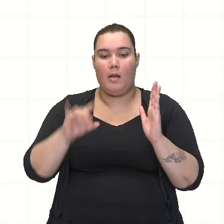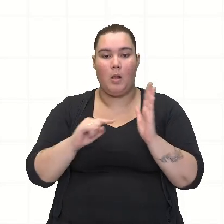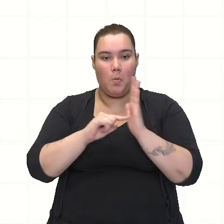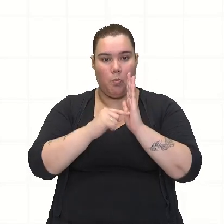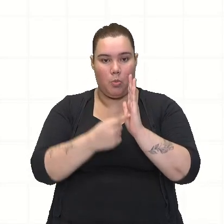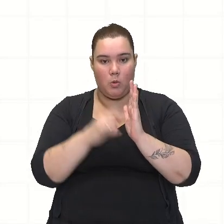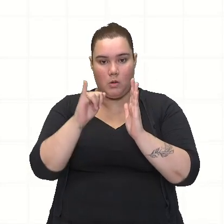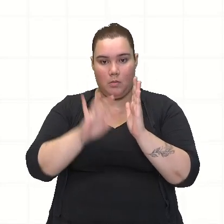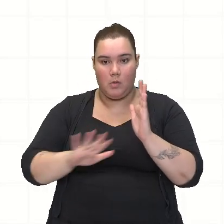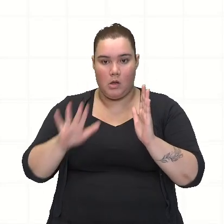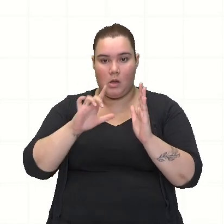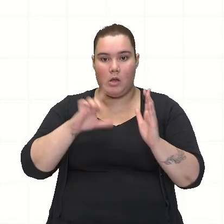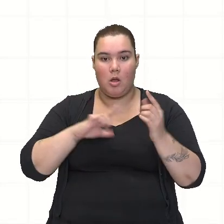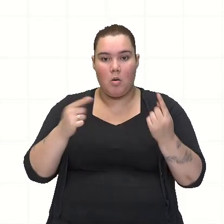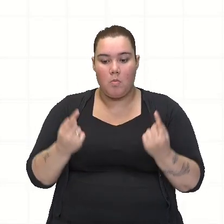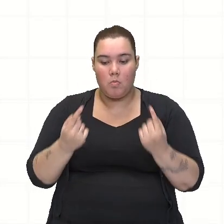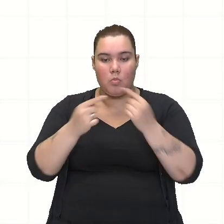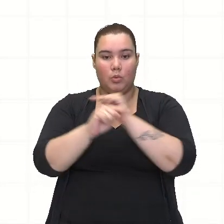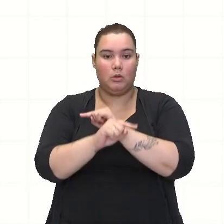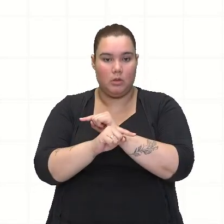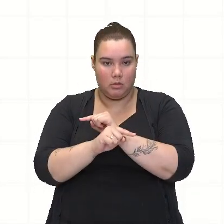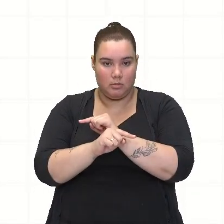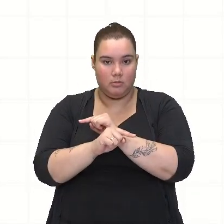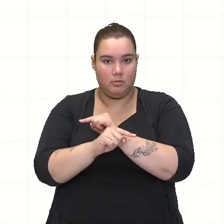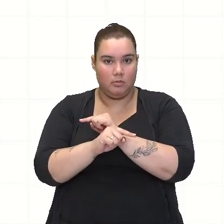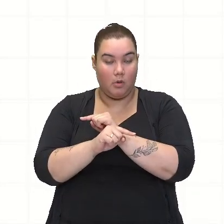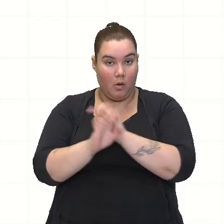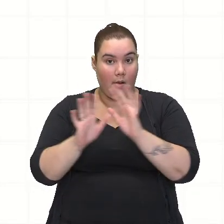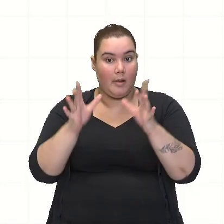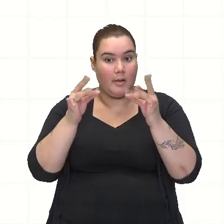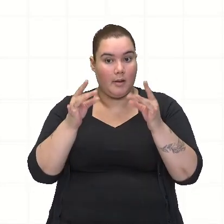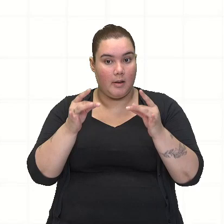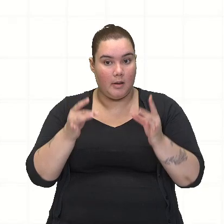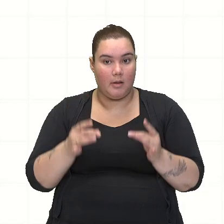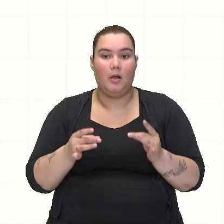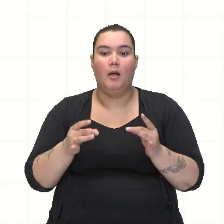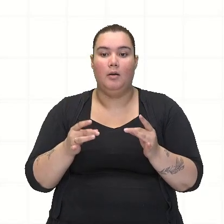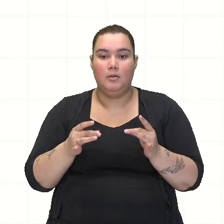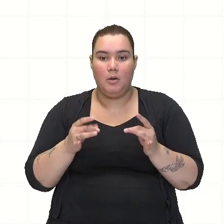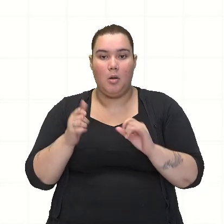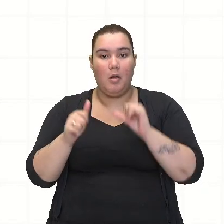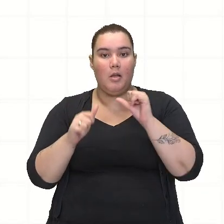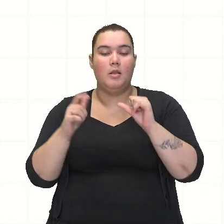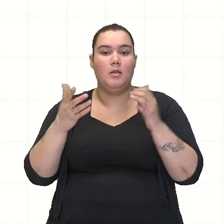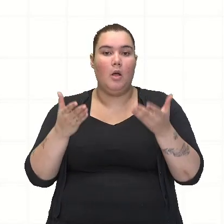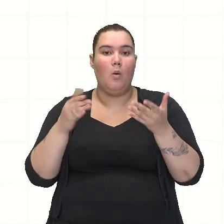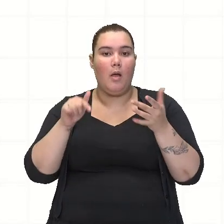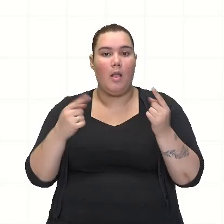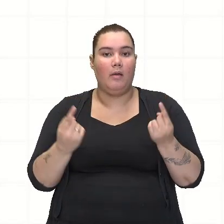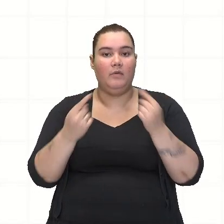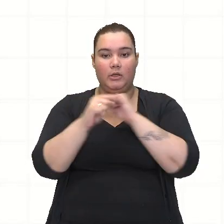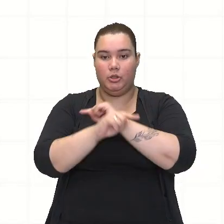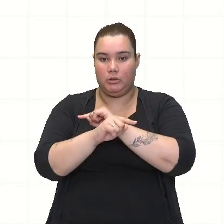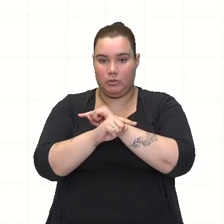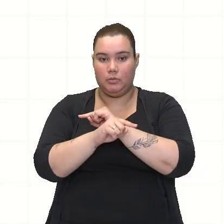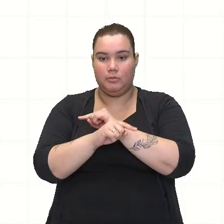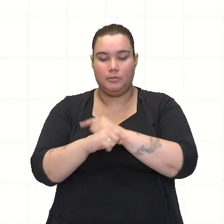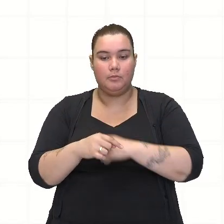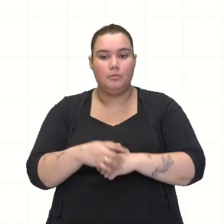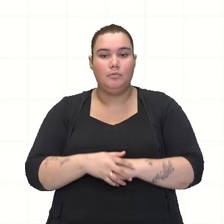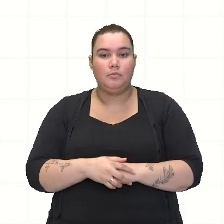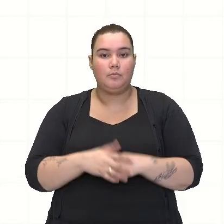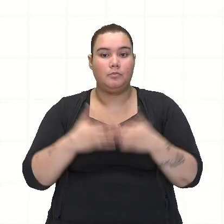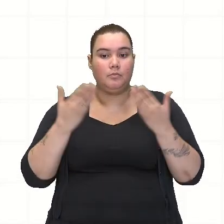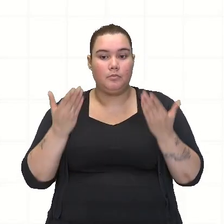original são invertidas. Olha o detalhe aqui em relação ao eixo de reflexão, olha. Então,